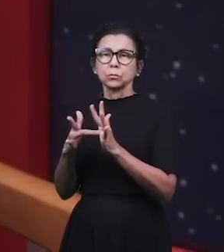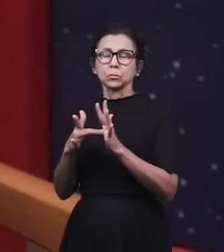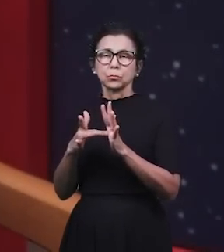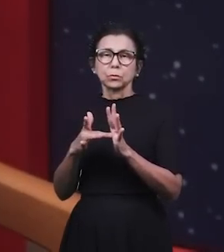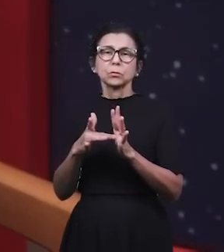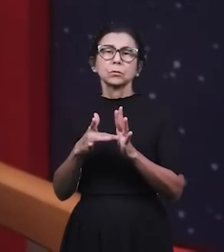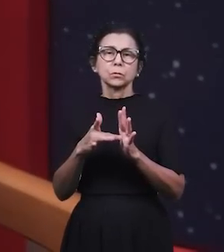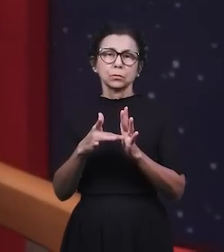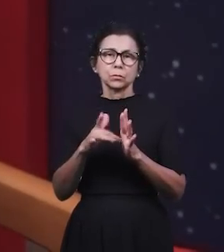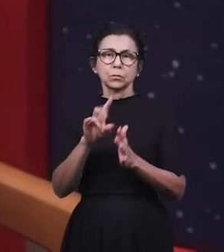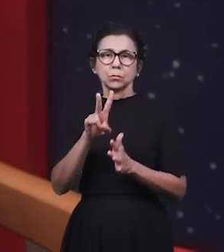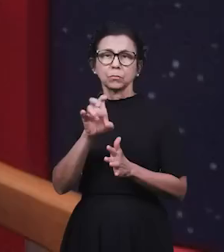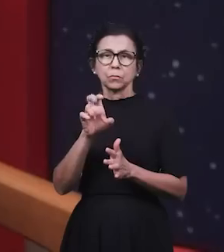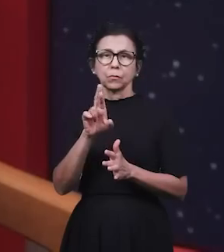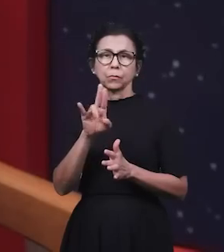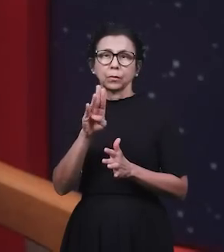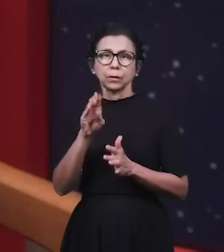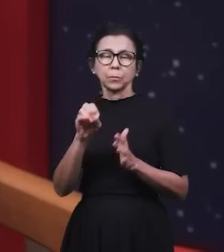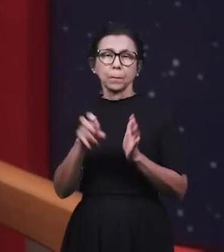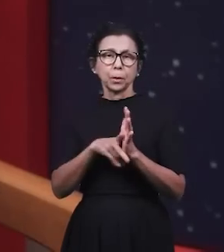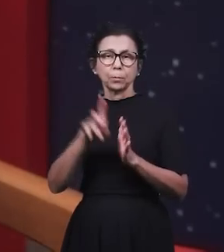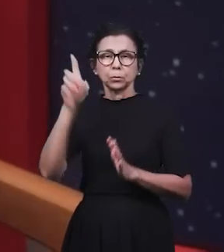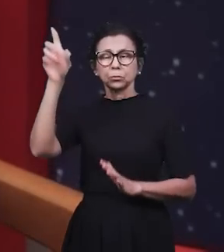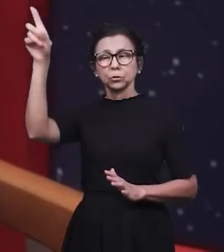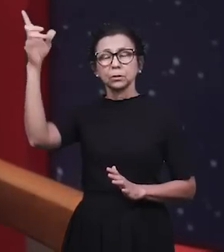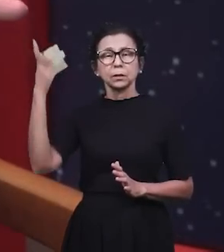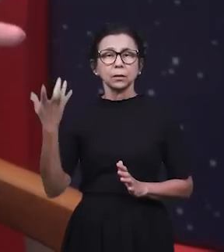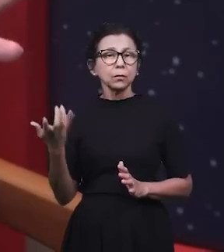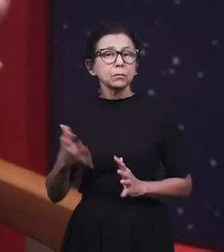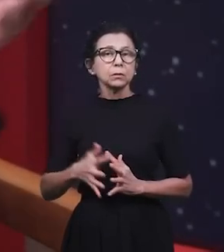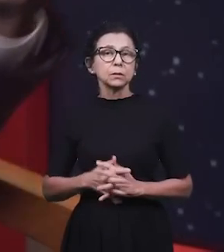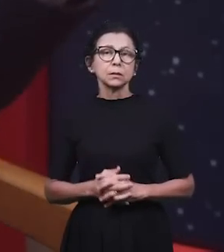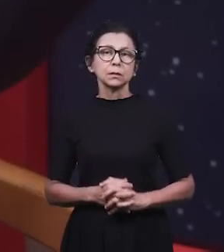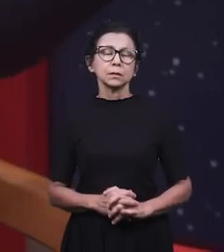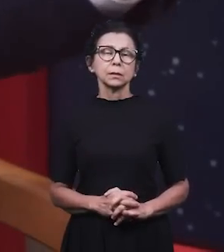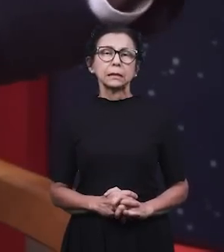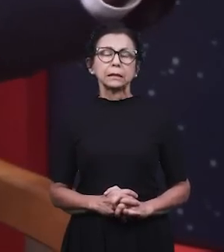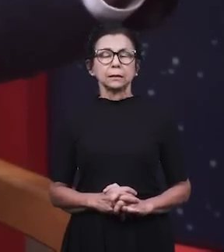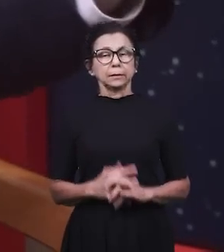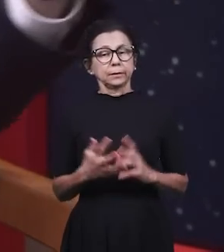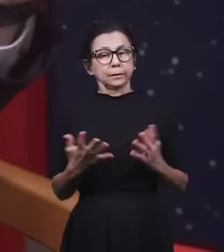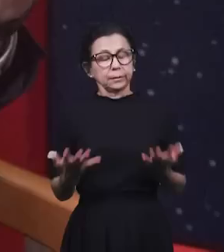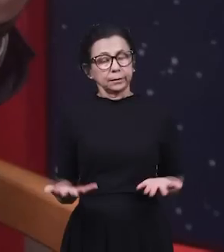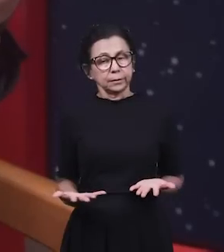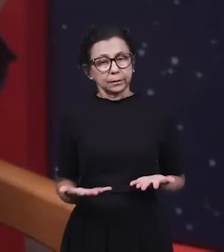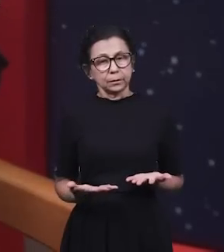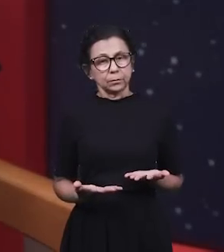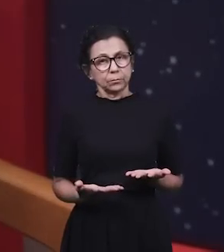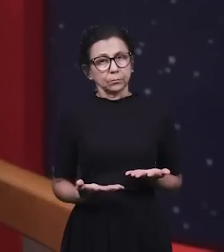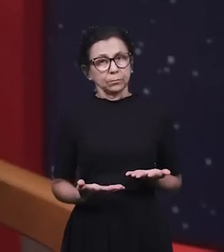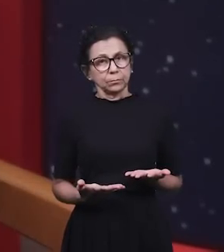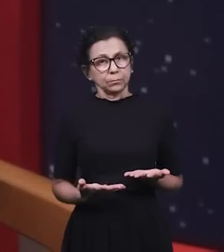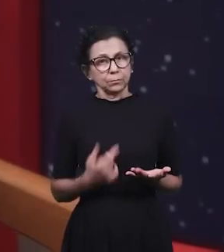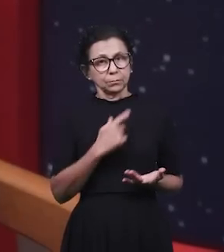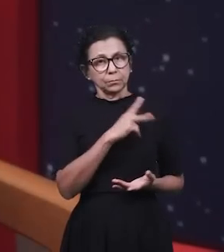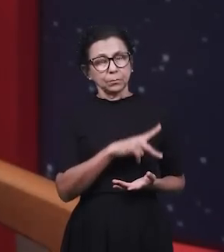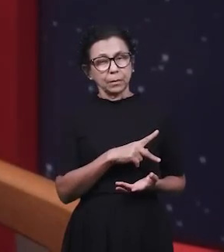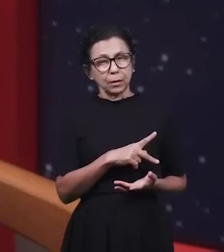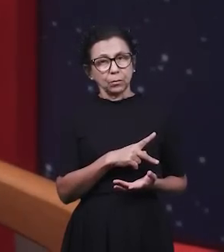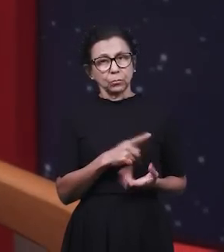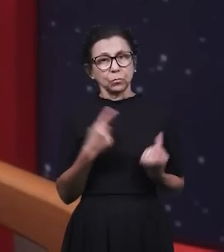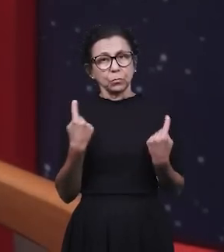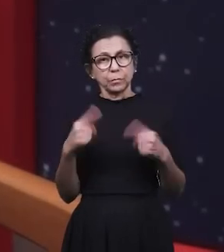palavra. Portanto, Paulo perseguia, até aquele instante, a palavra. Então, todo